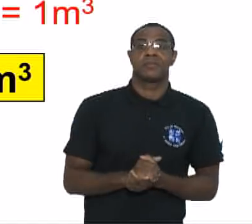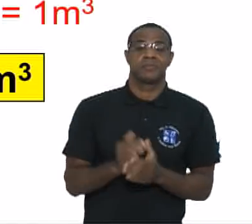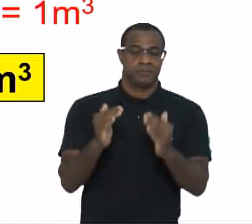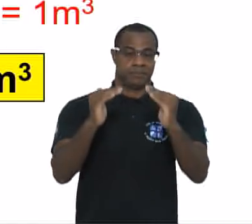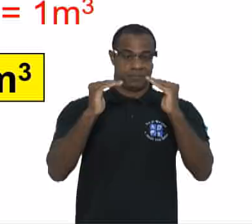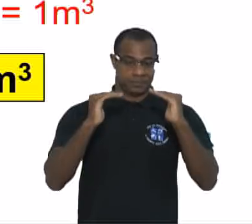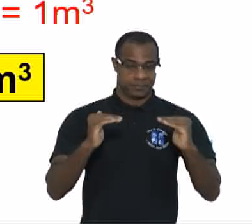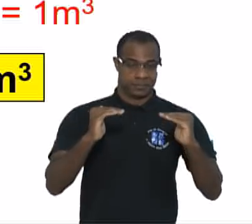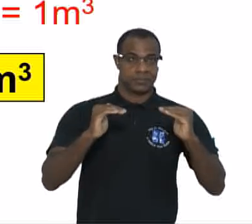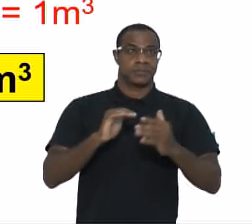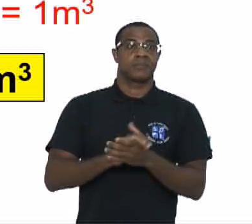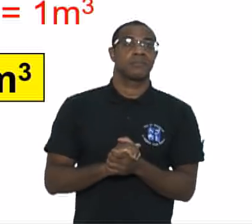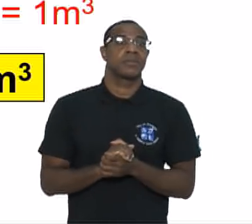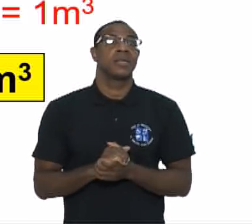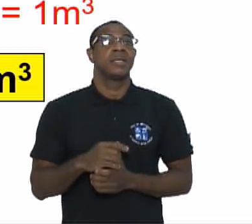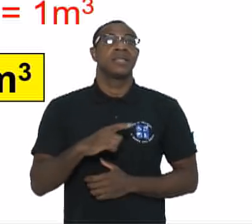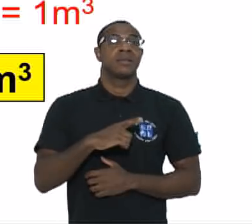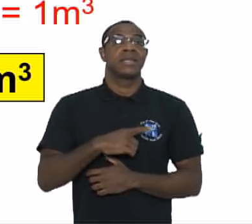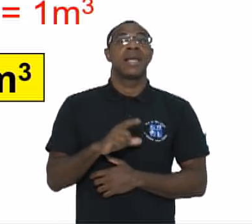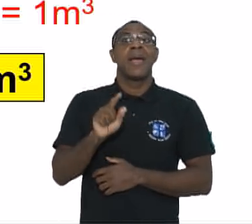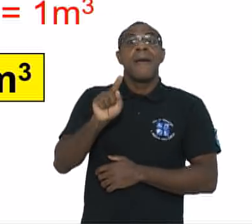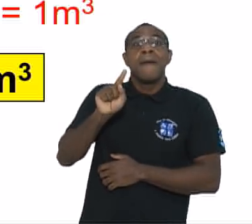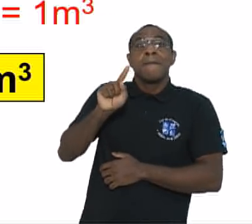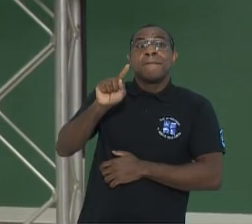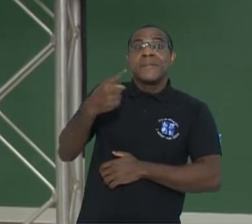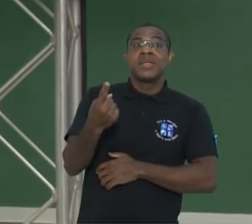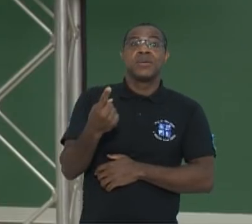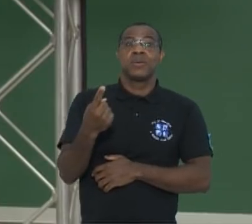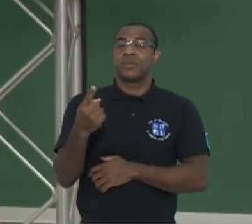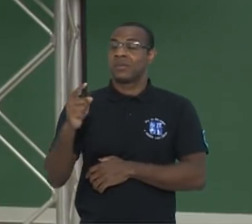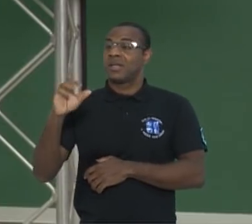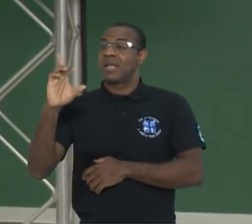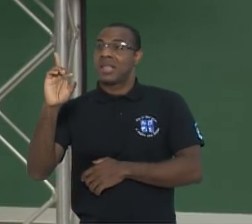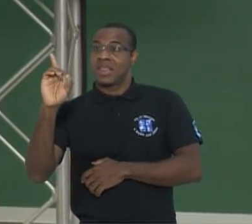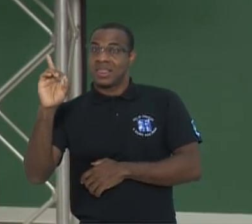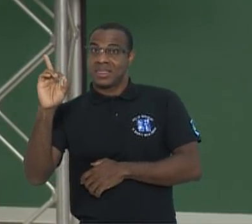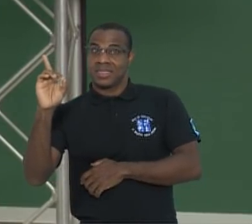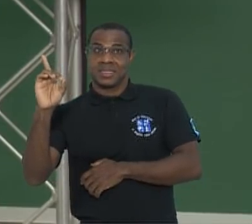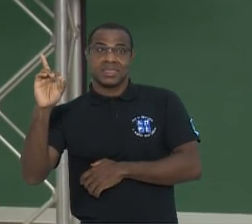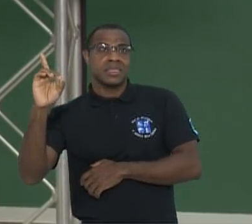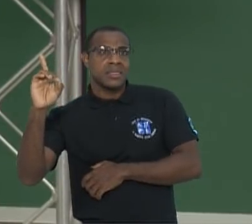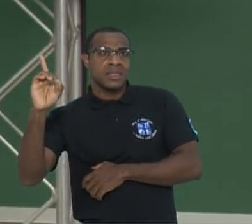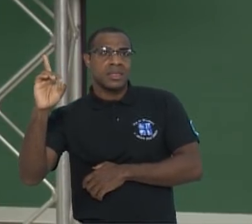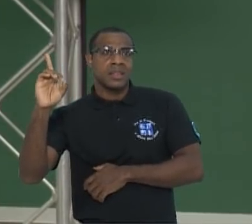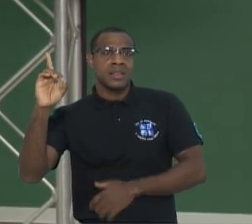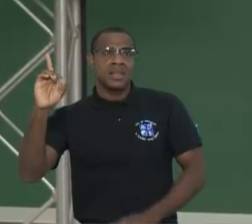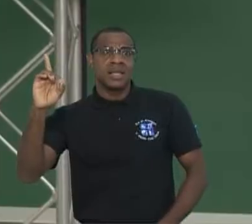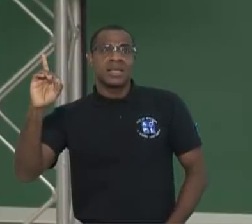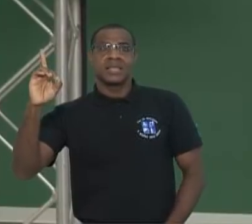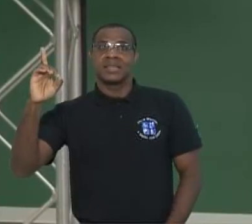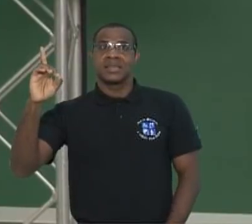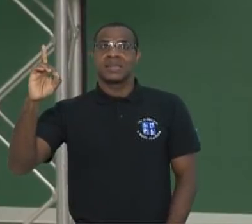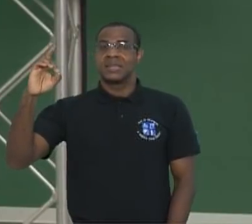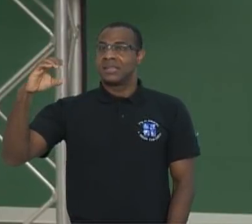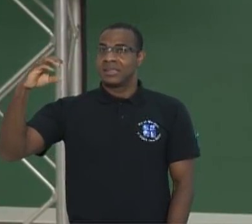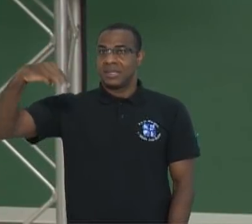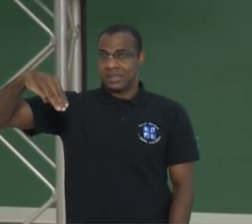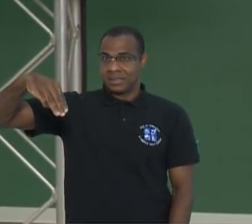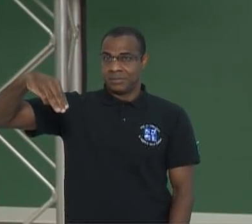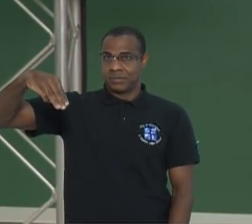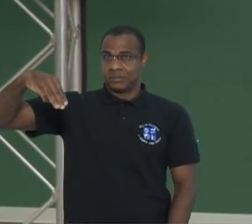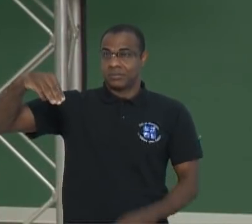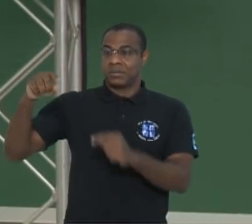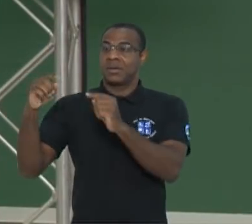1.000 decímetros cúbicos. Eu estou aqui no decímetros cúbicos e quero transformar em metros cúbicos.